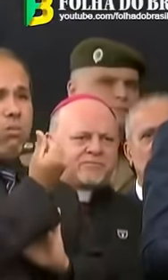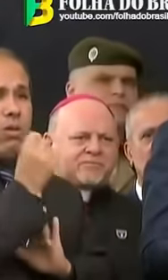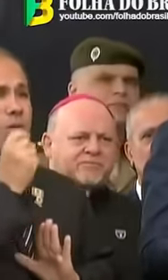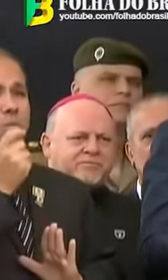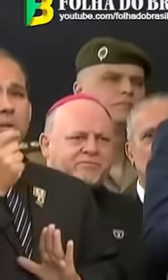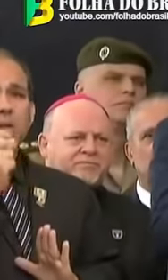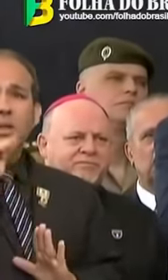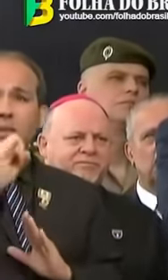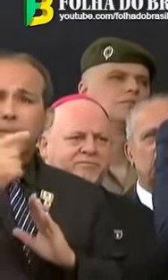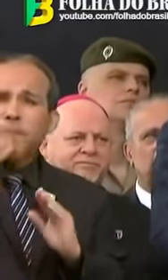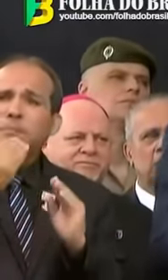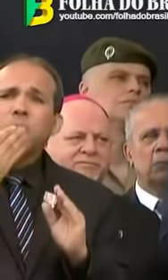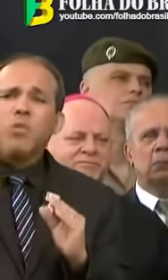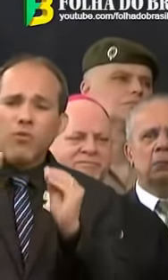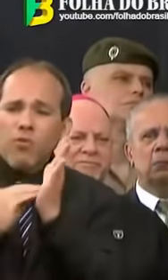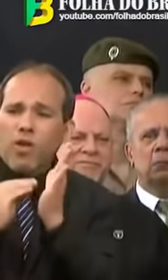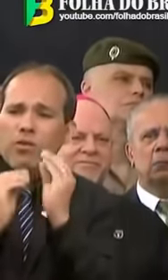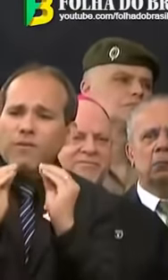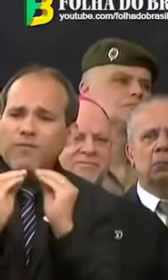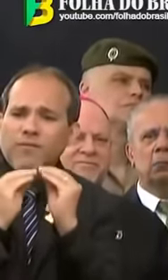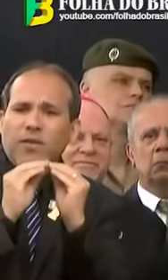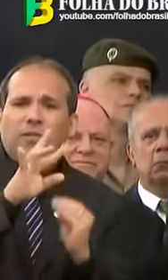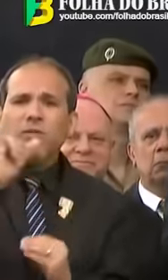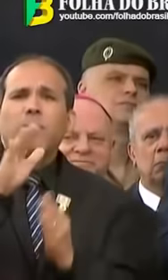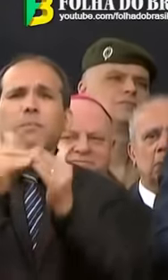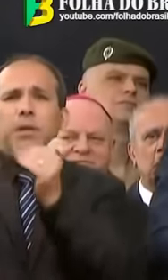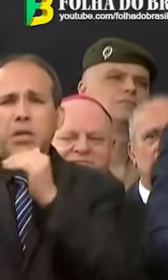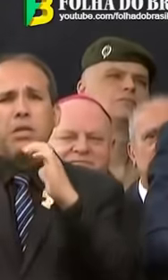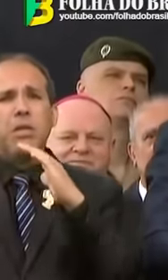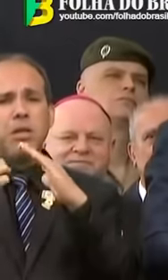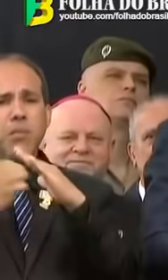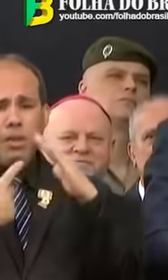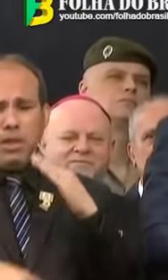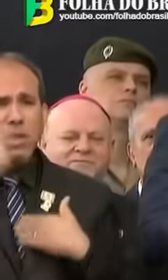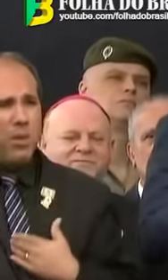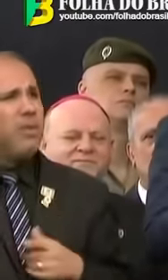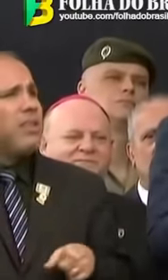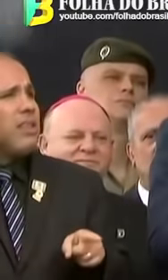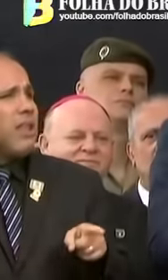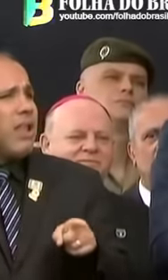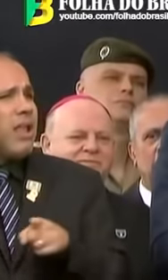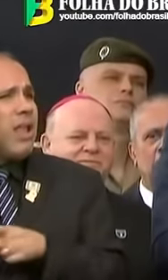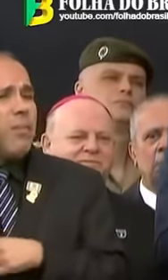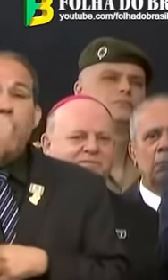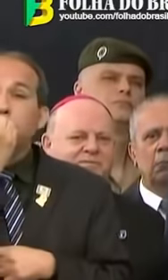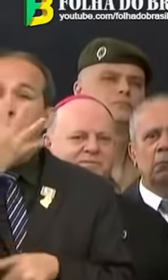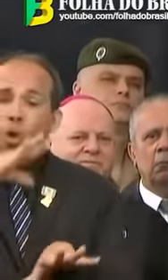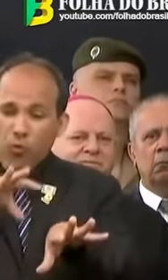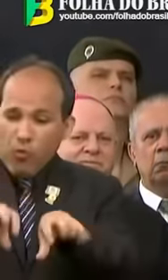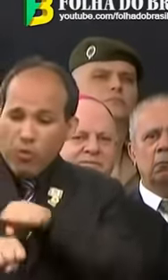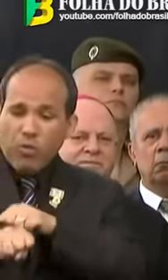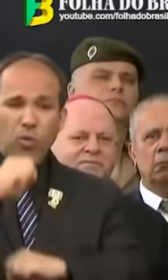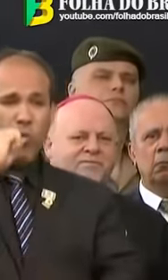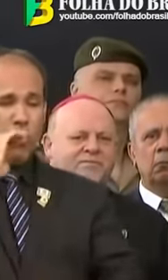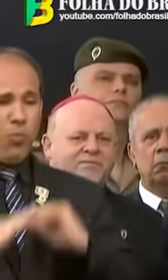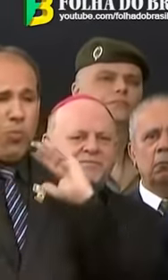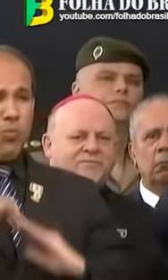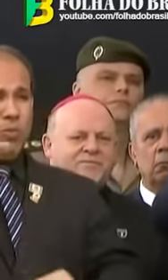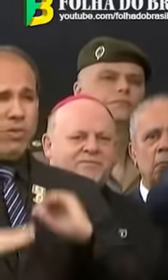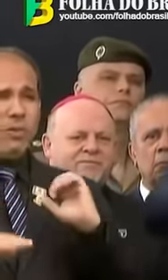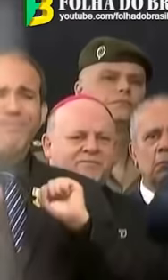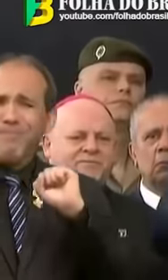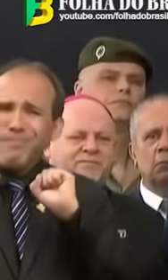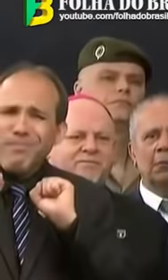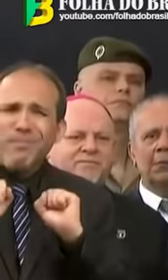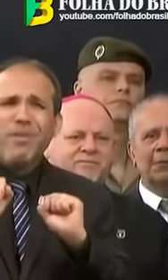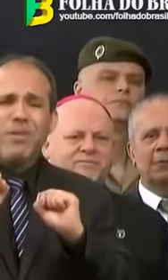não deixaremos de nos socorrer dos empresários de São Paulo, que bem sabem que uma boa formação de profissionais que